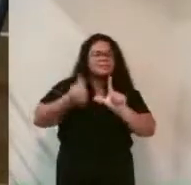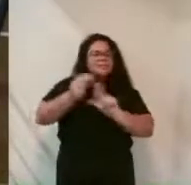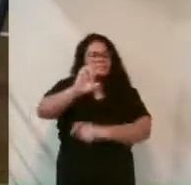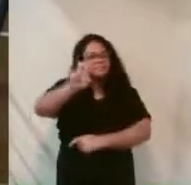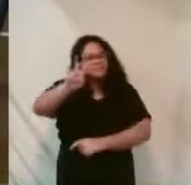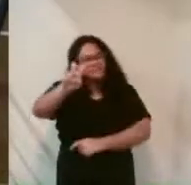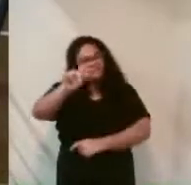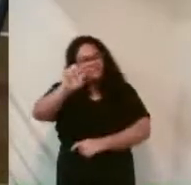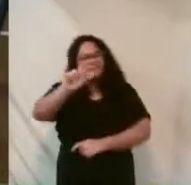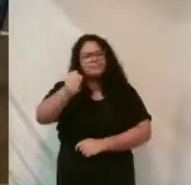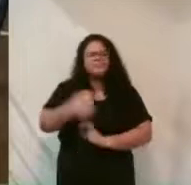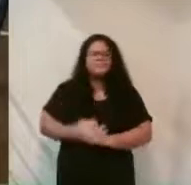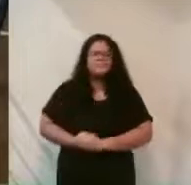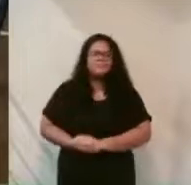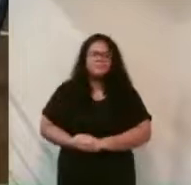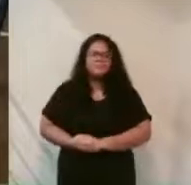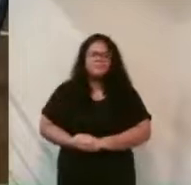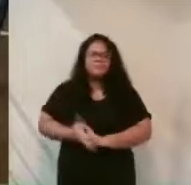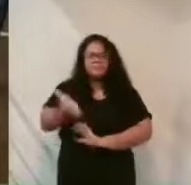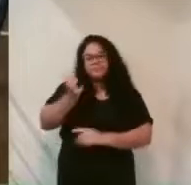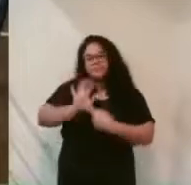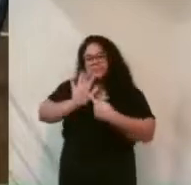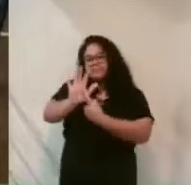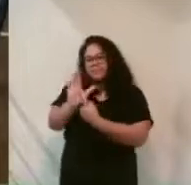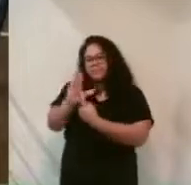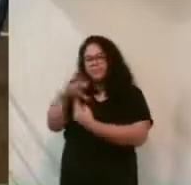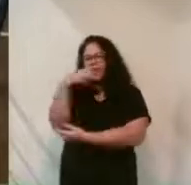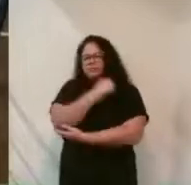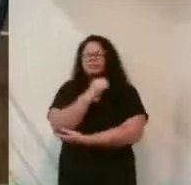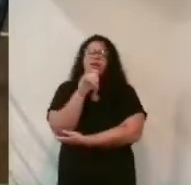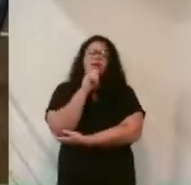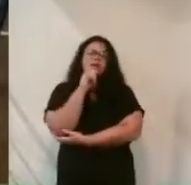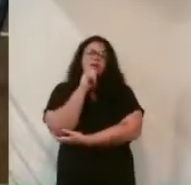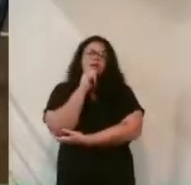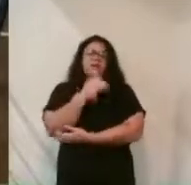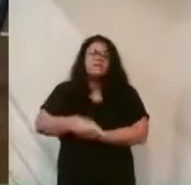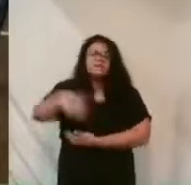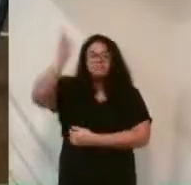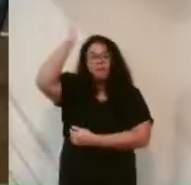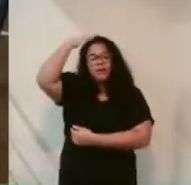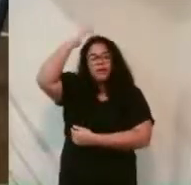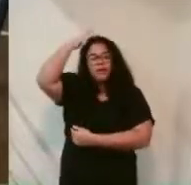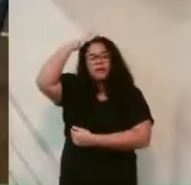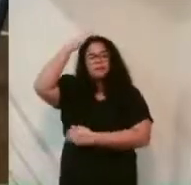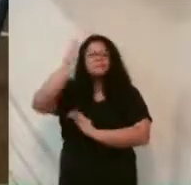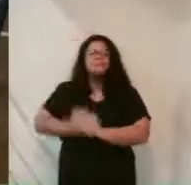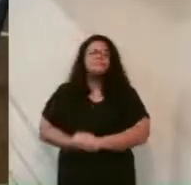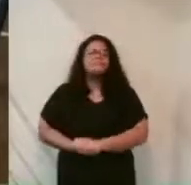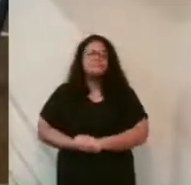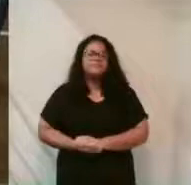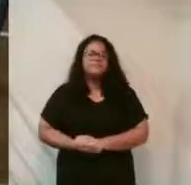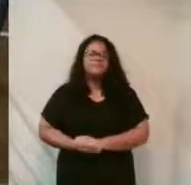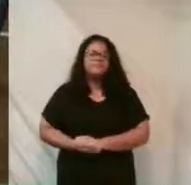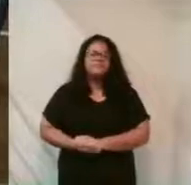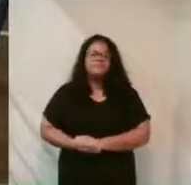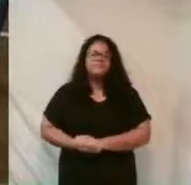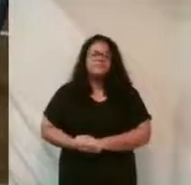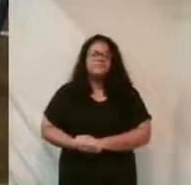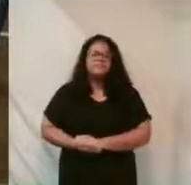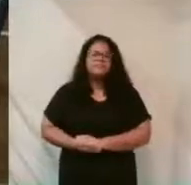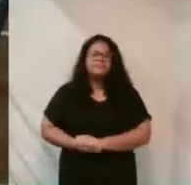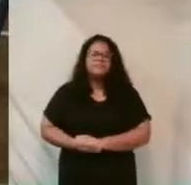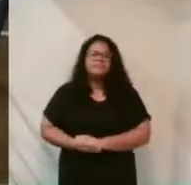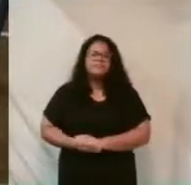aí vou citar aqui rapidamente o exemplo do Paraná quanto ao setor de lâmpadas,